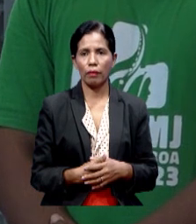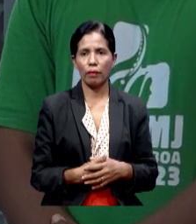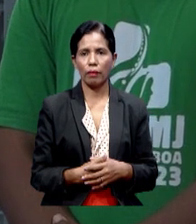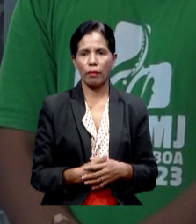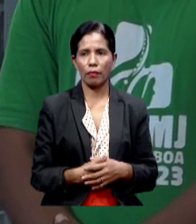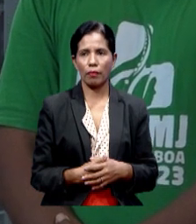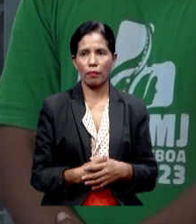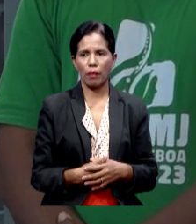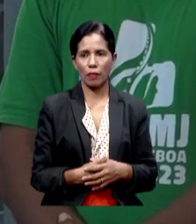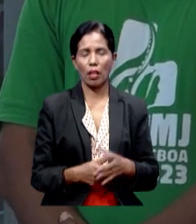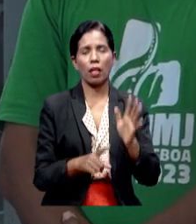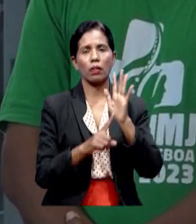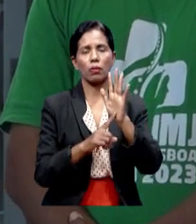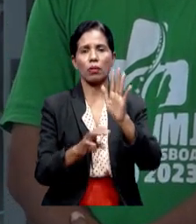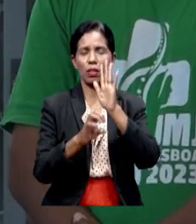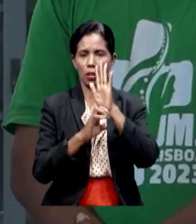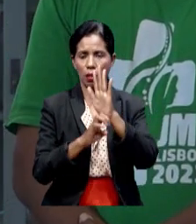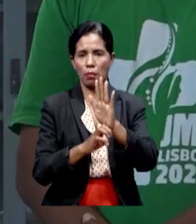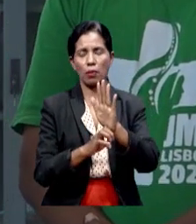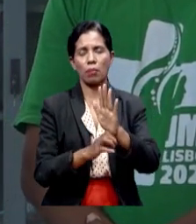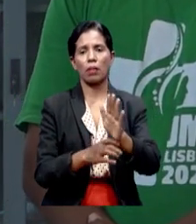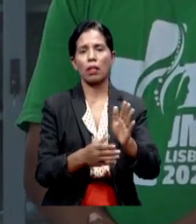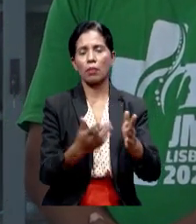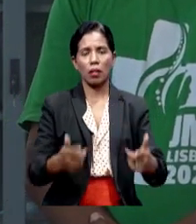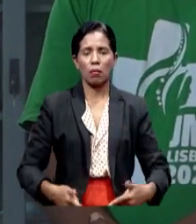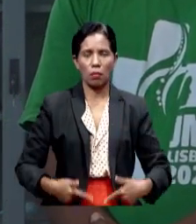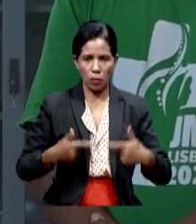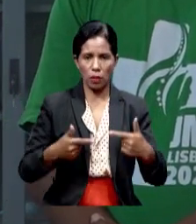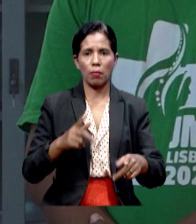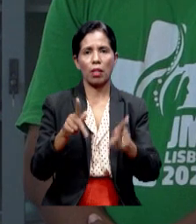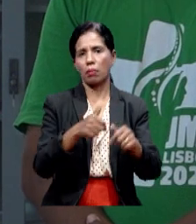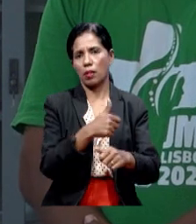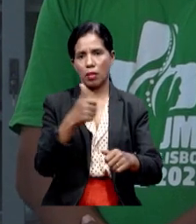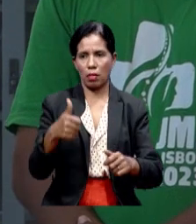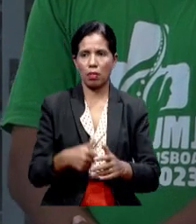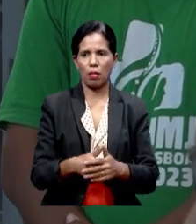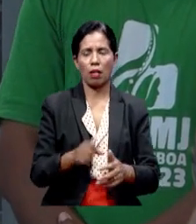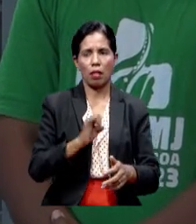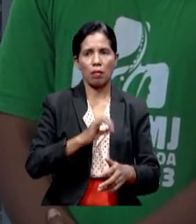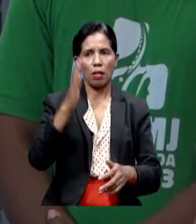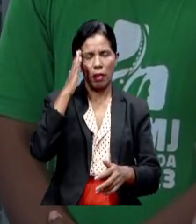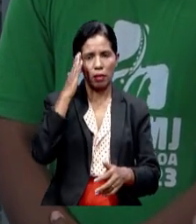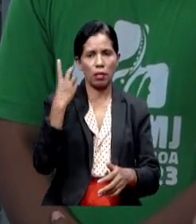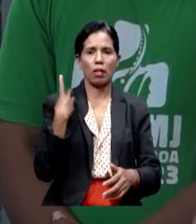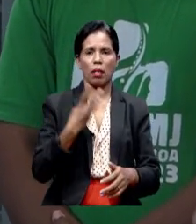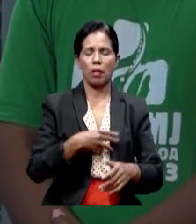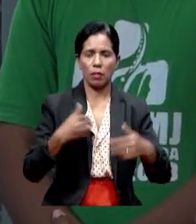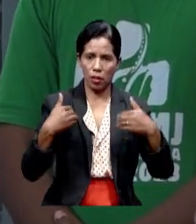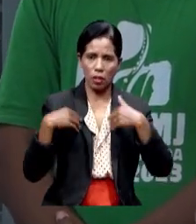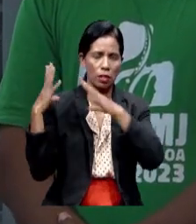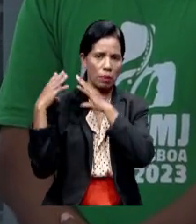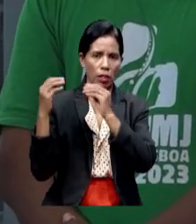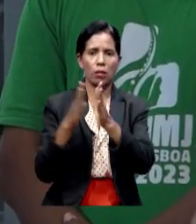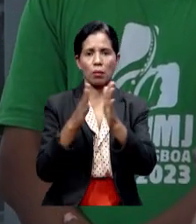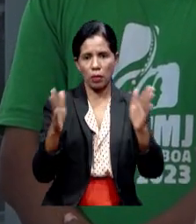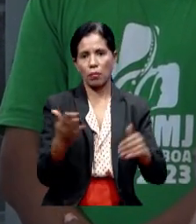na saiba é masil fizi minha moris e minha vida bater na rota nem mano em bater na bem mas que esperança bot bem né don